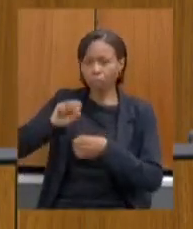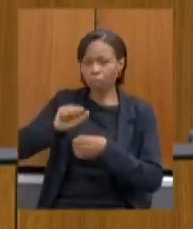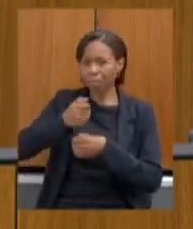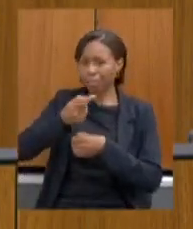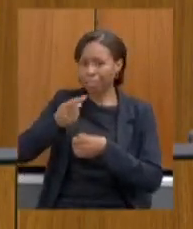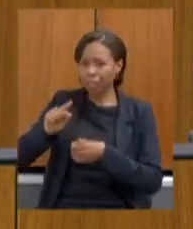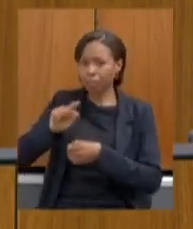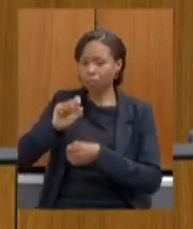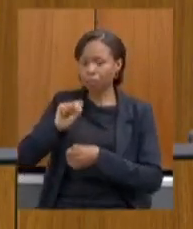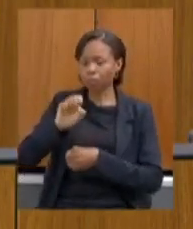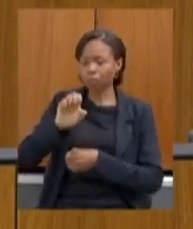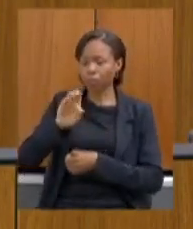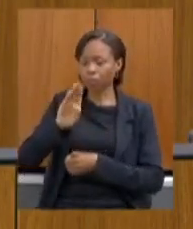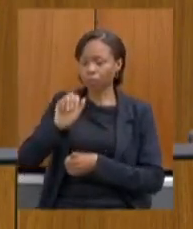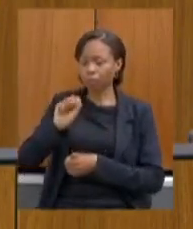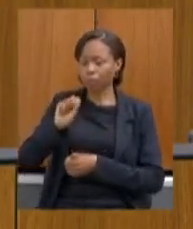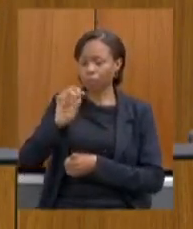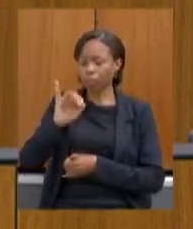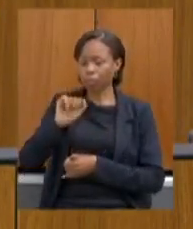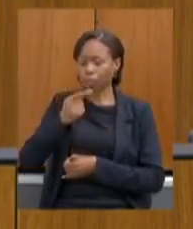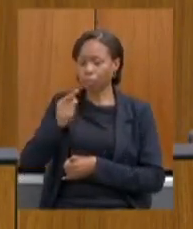obras, o Fernando Marcato.